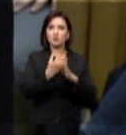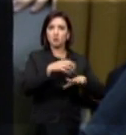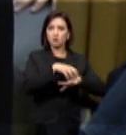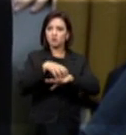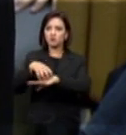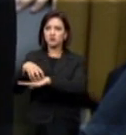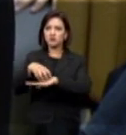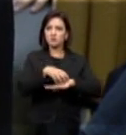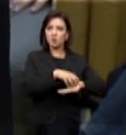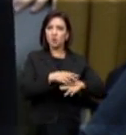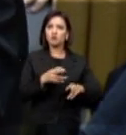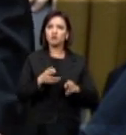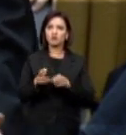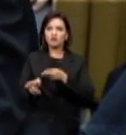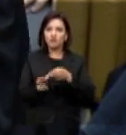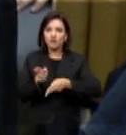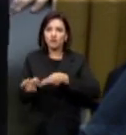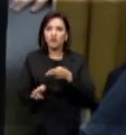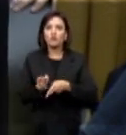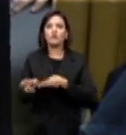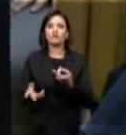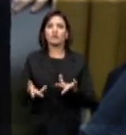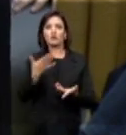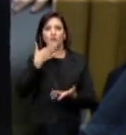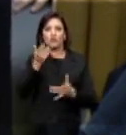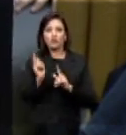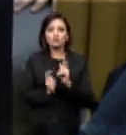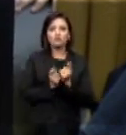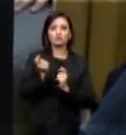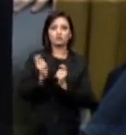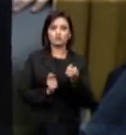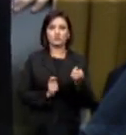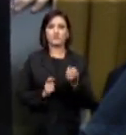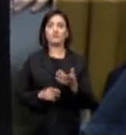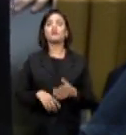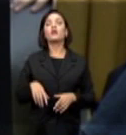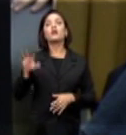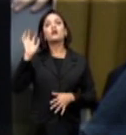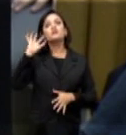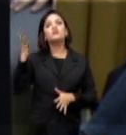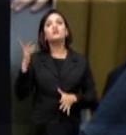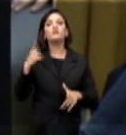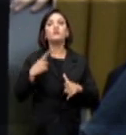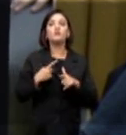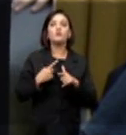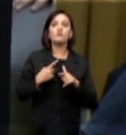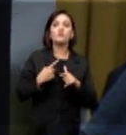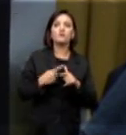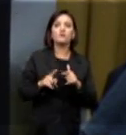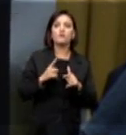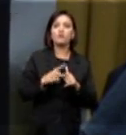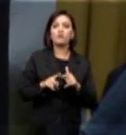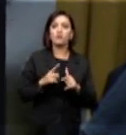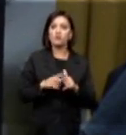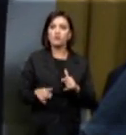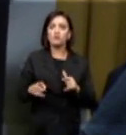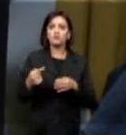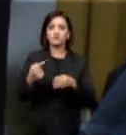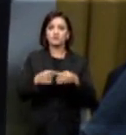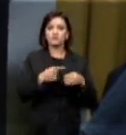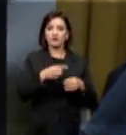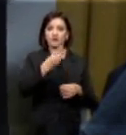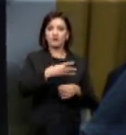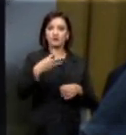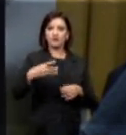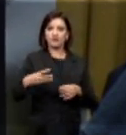ferrovia, atendendo melhor a demanda do setor produtivo, a resolução de conflitos urbanos nas 33 cidades paulistas